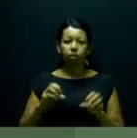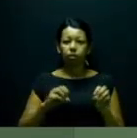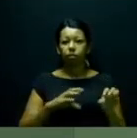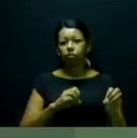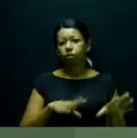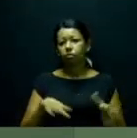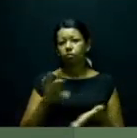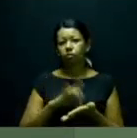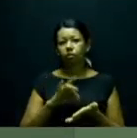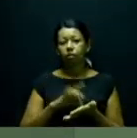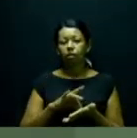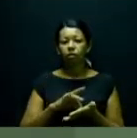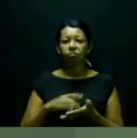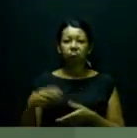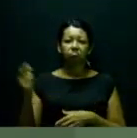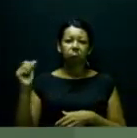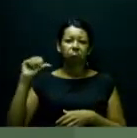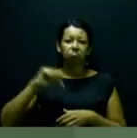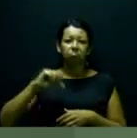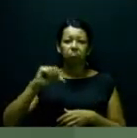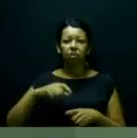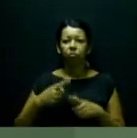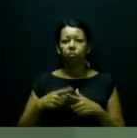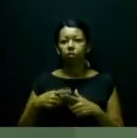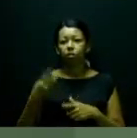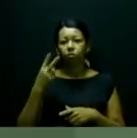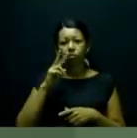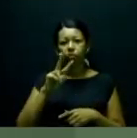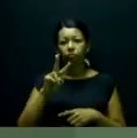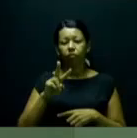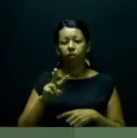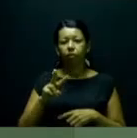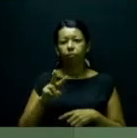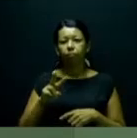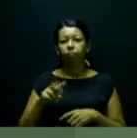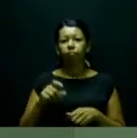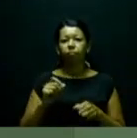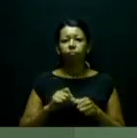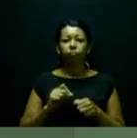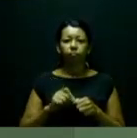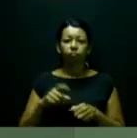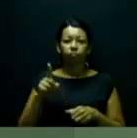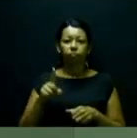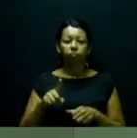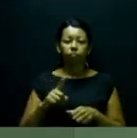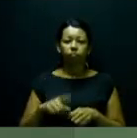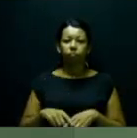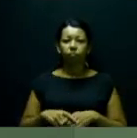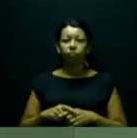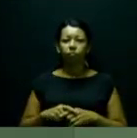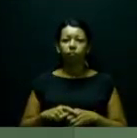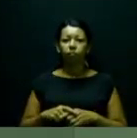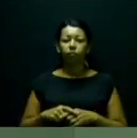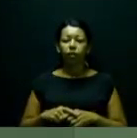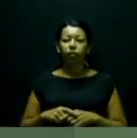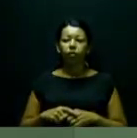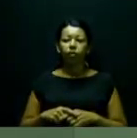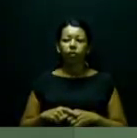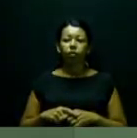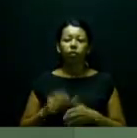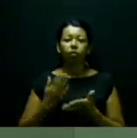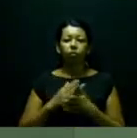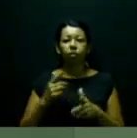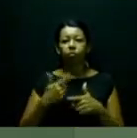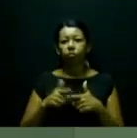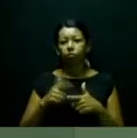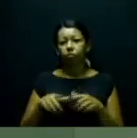realmente cada vez pior, porque a gente não vê realmente abraçar com força e de frente os problemas da educação da nossa